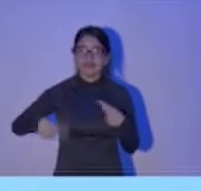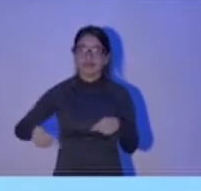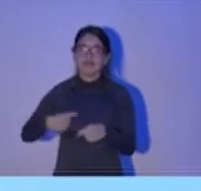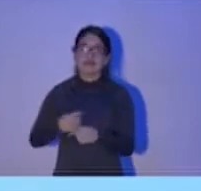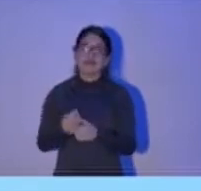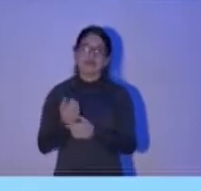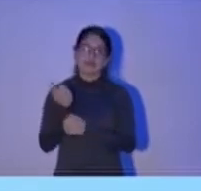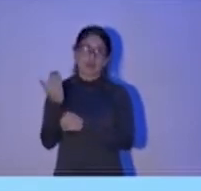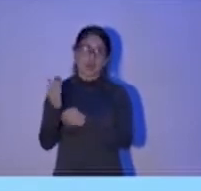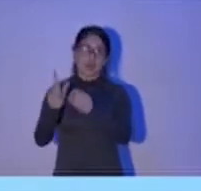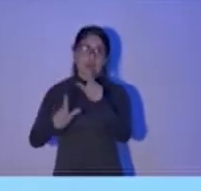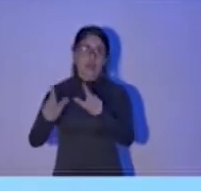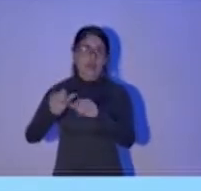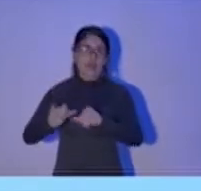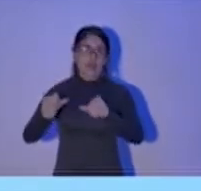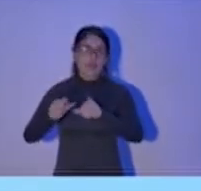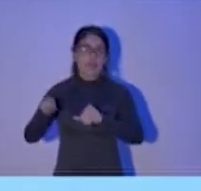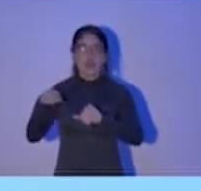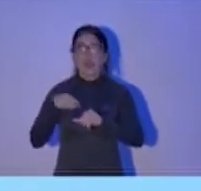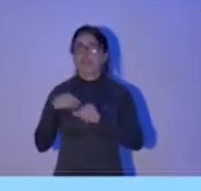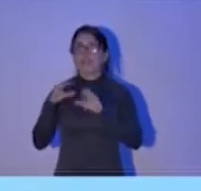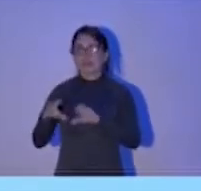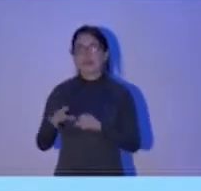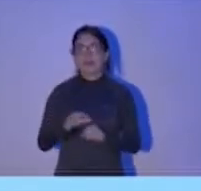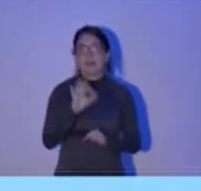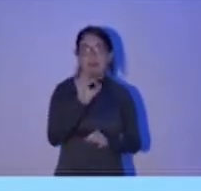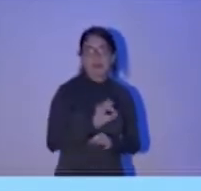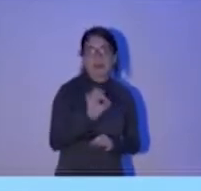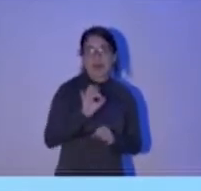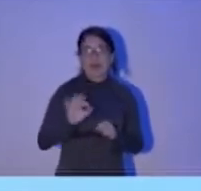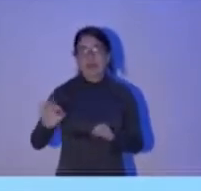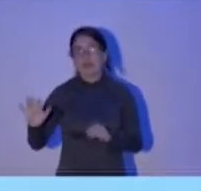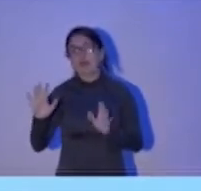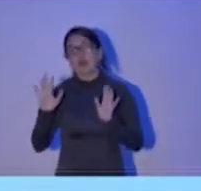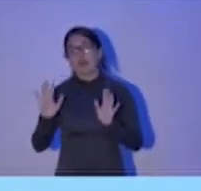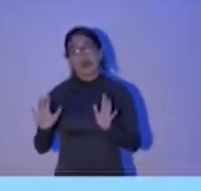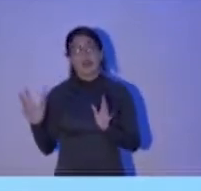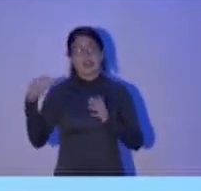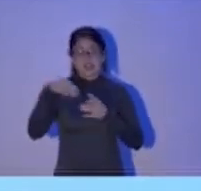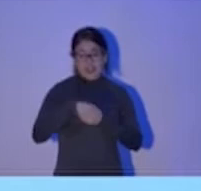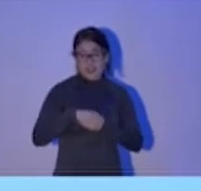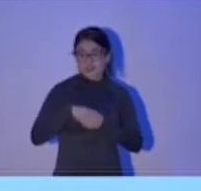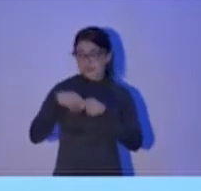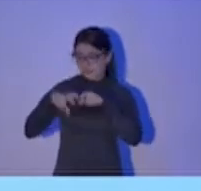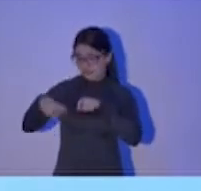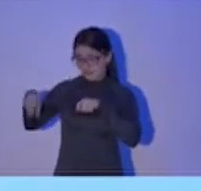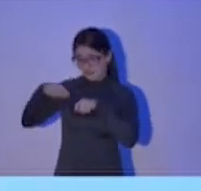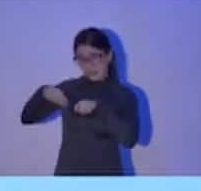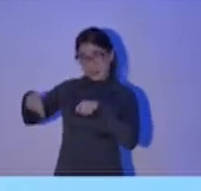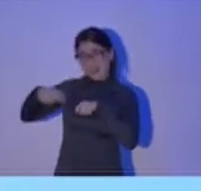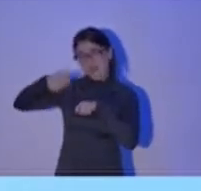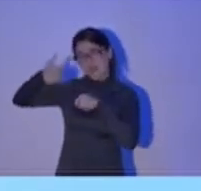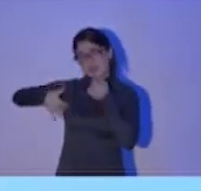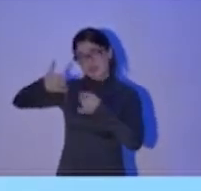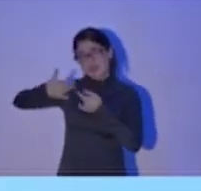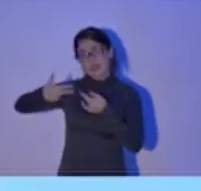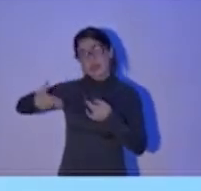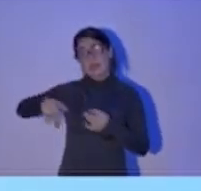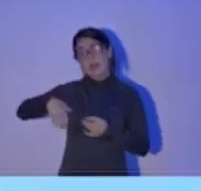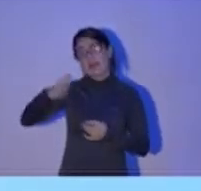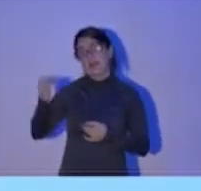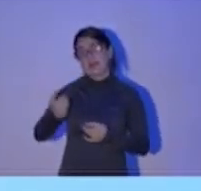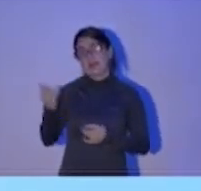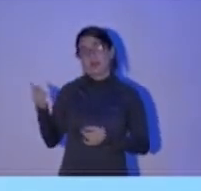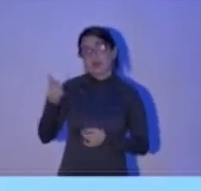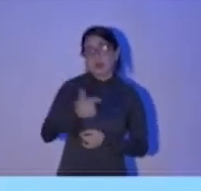Fundeb. E acho que o que eles estão trazendo aqui é que tem muitos outros elementos importantes para a gente olhar nessa discussão do Fundeb: a redistribuição para torná-lo